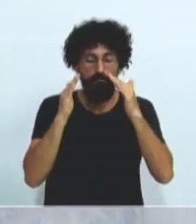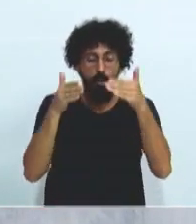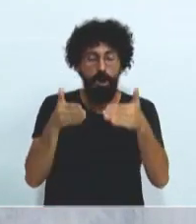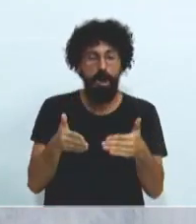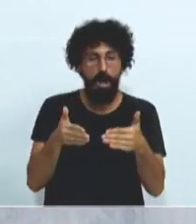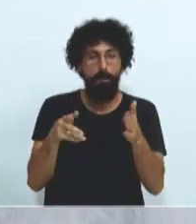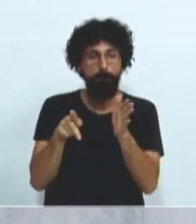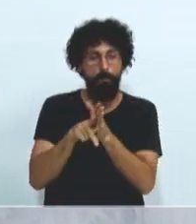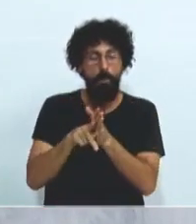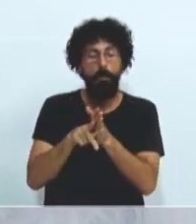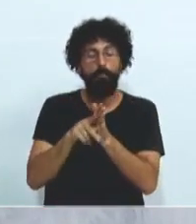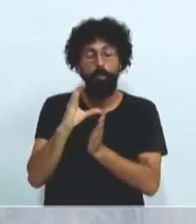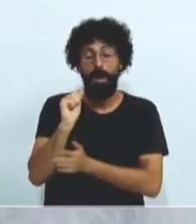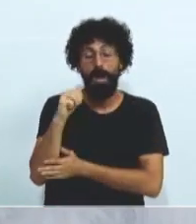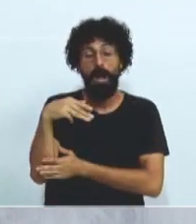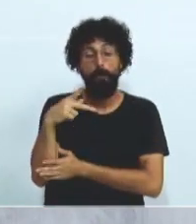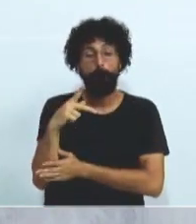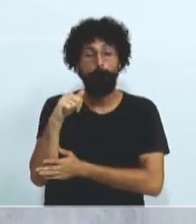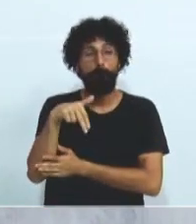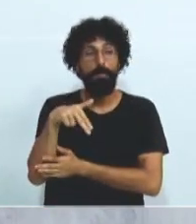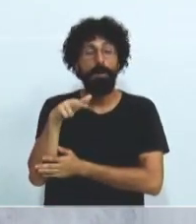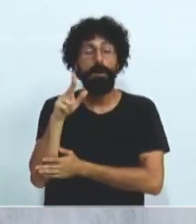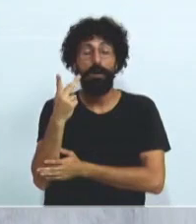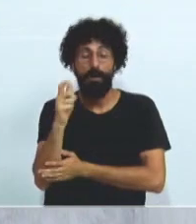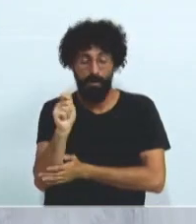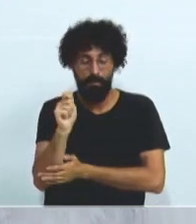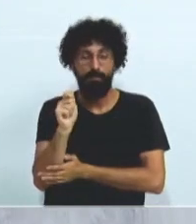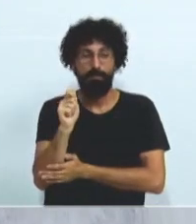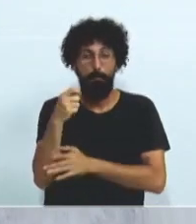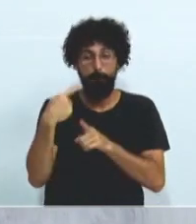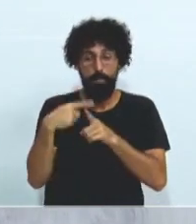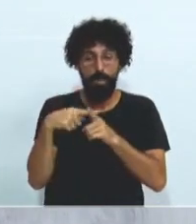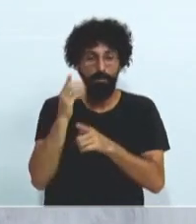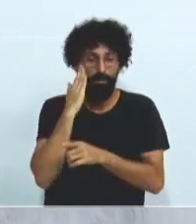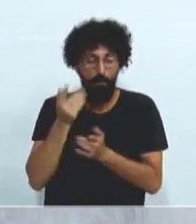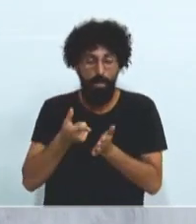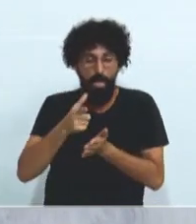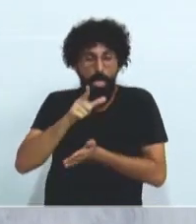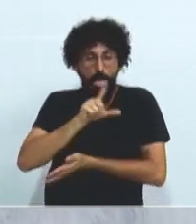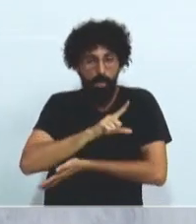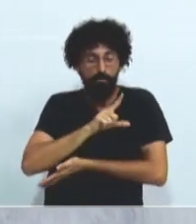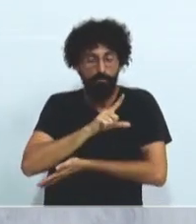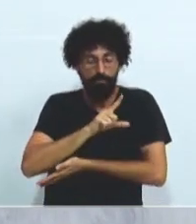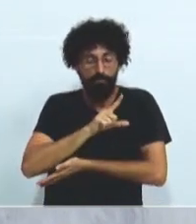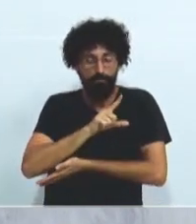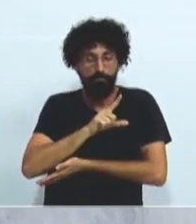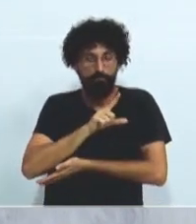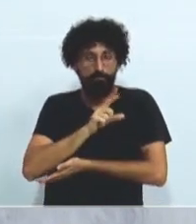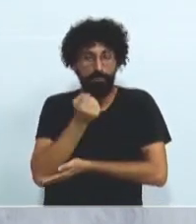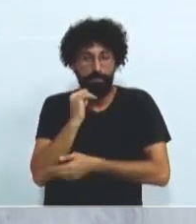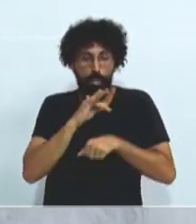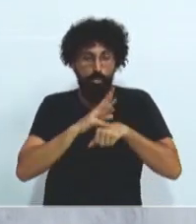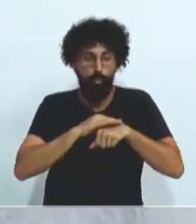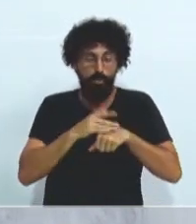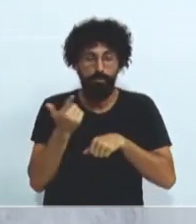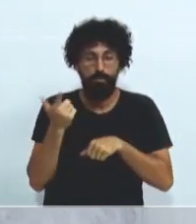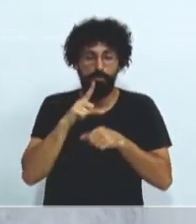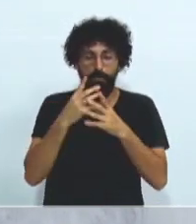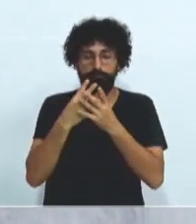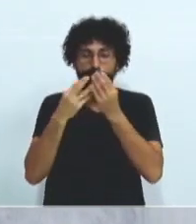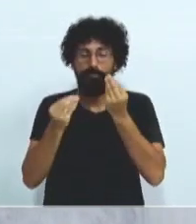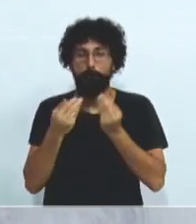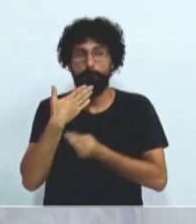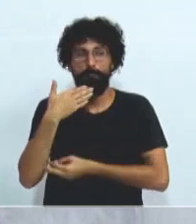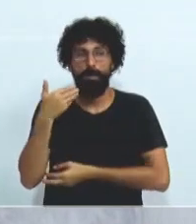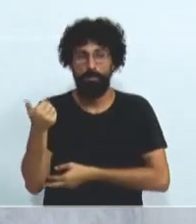diagnóstico precoce desse tipo de doença, porque quanto mais cedo você tem o diagnóstico, maiores são as chances de cura. E, doutora,